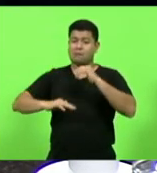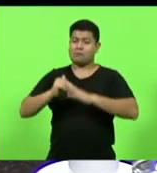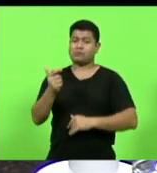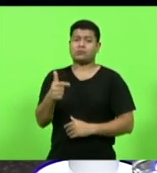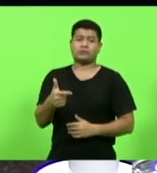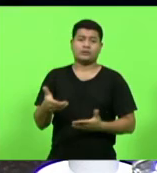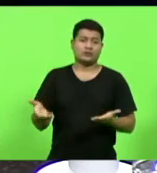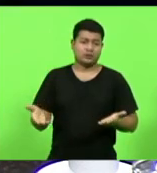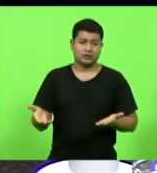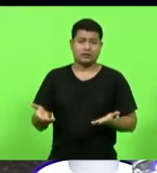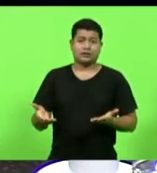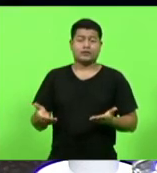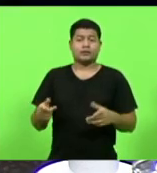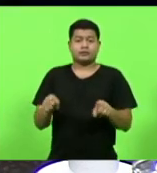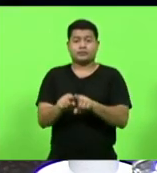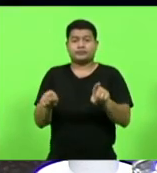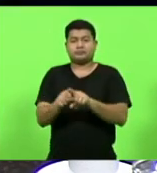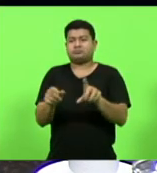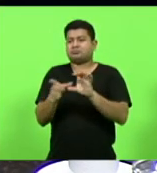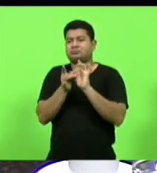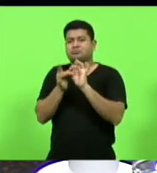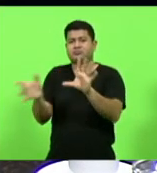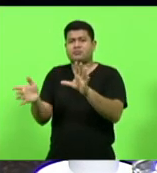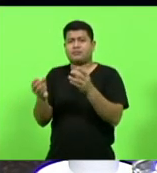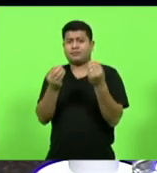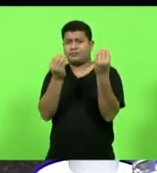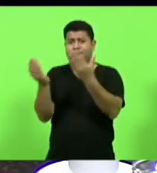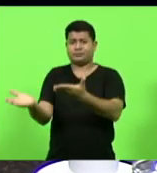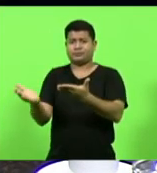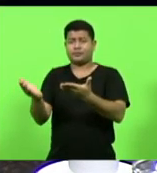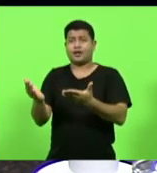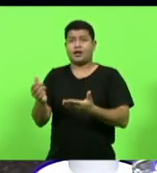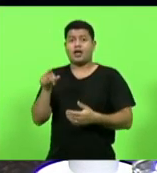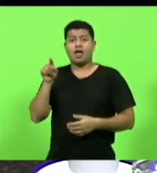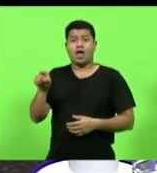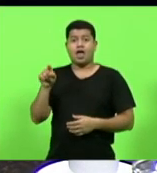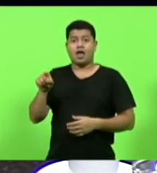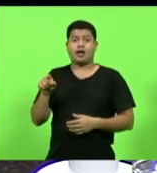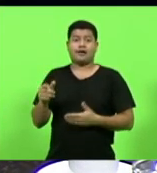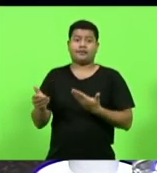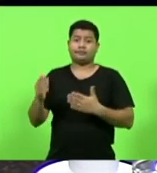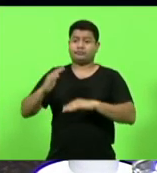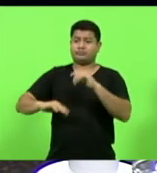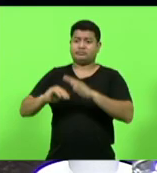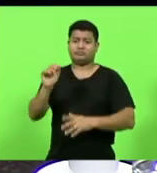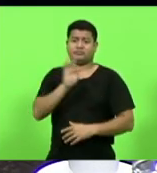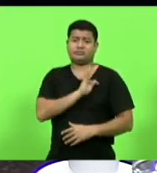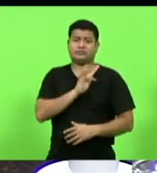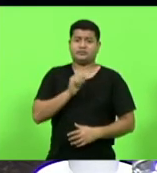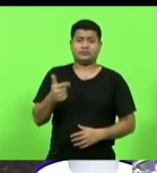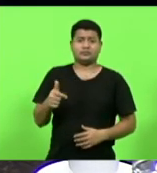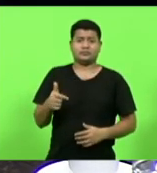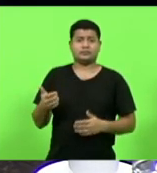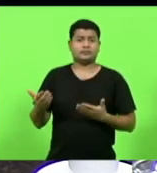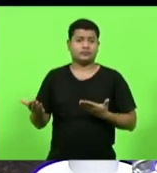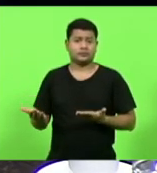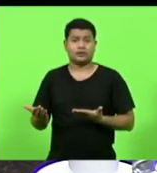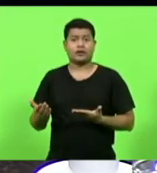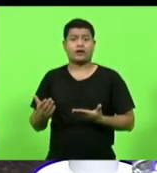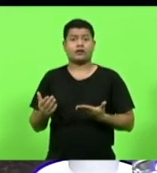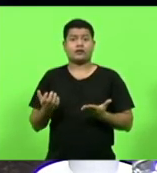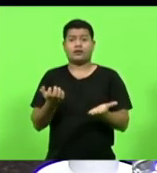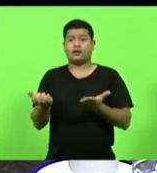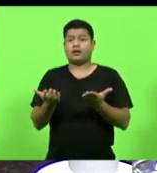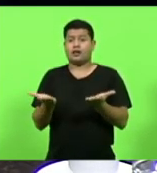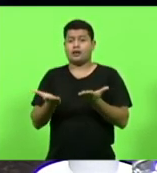pode permitir que o Centro de Eventos e Convenções seja entregue a quem não tem capacidade técnica, muito menos que o edital não tenha exigido